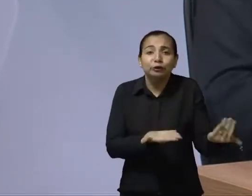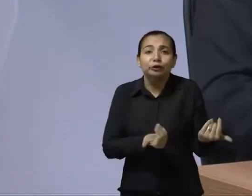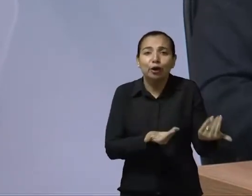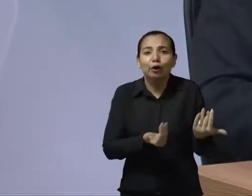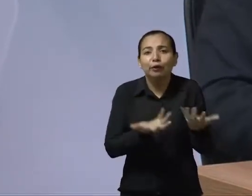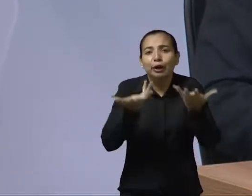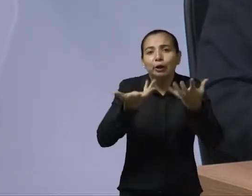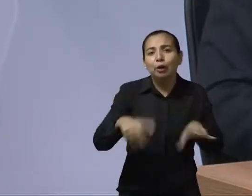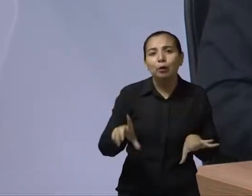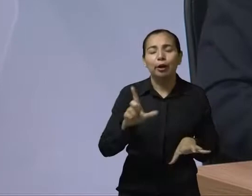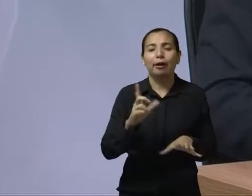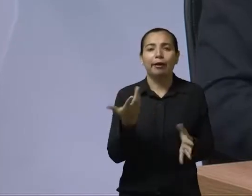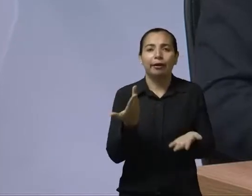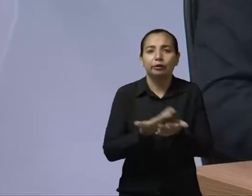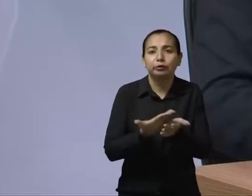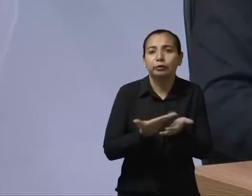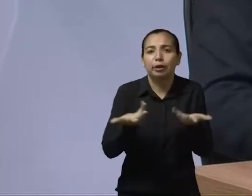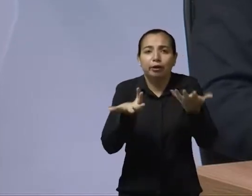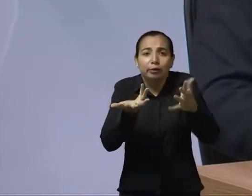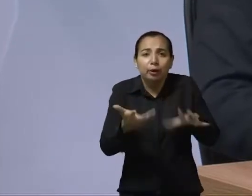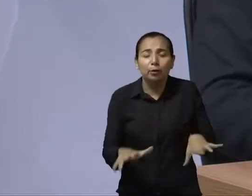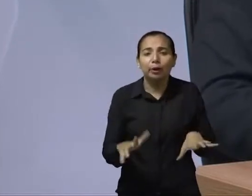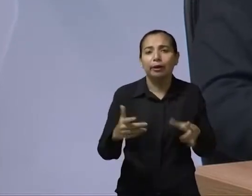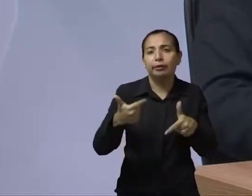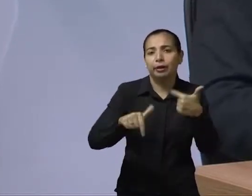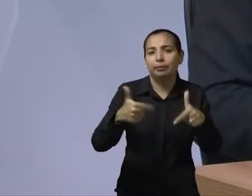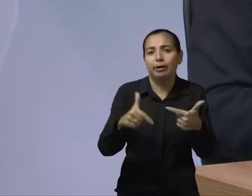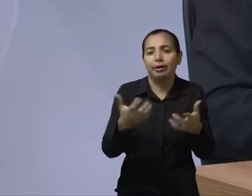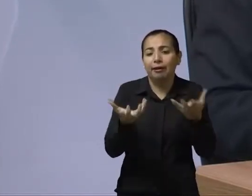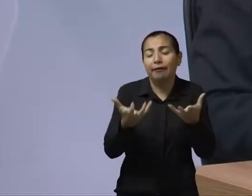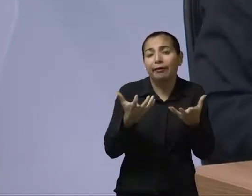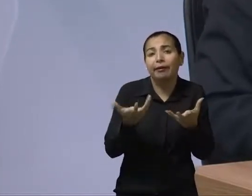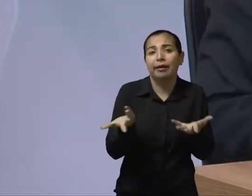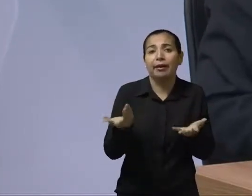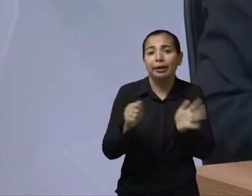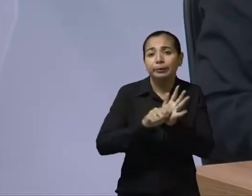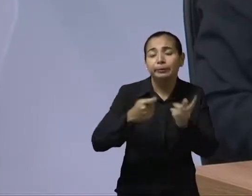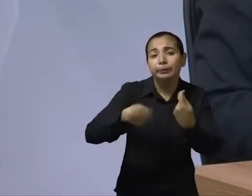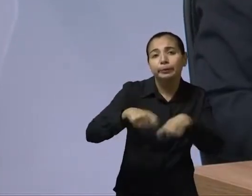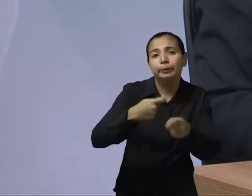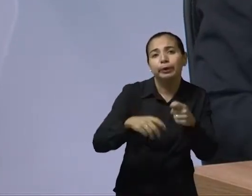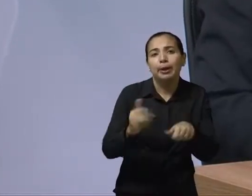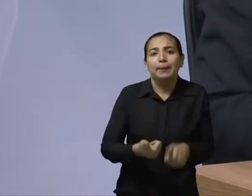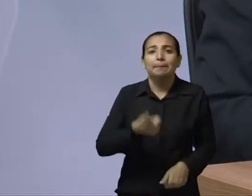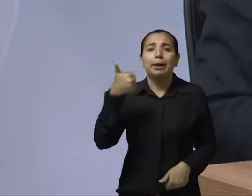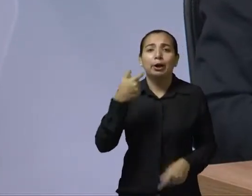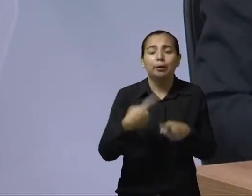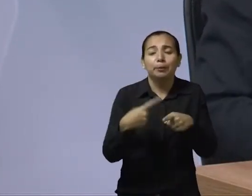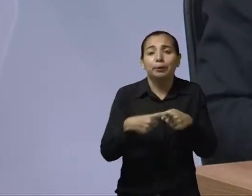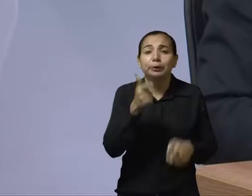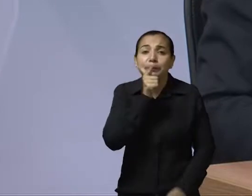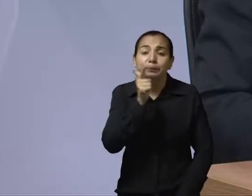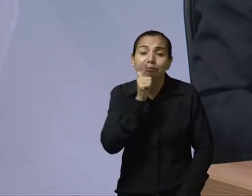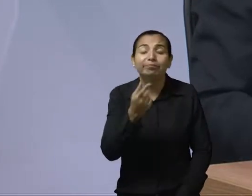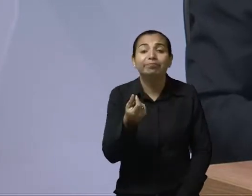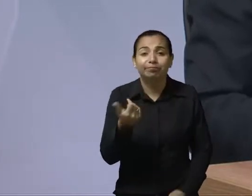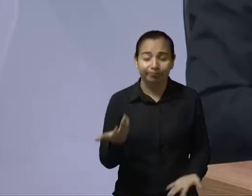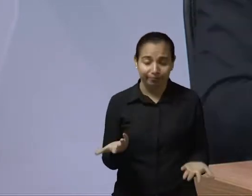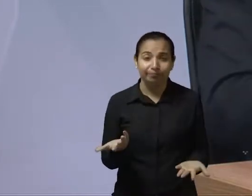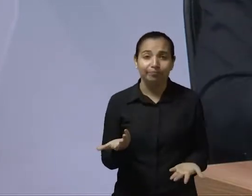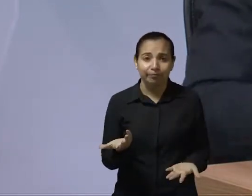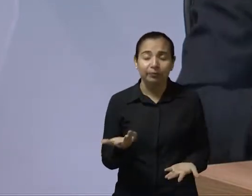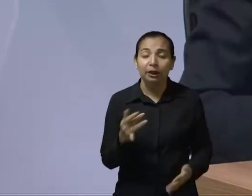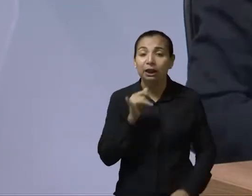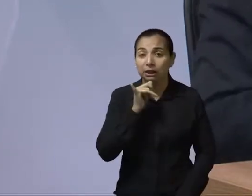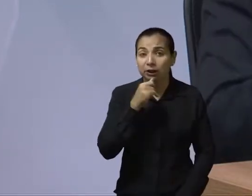Então, pensar hoje, aí eu volto ao Ministério de Segurança, ele passou, infelizmente o governo brasileiro,